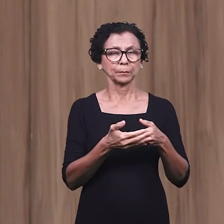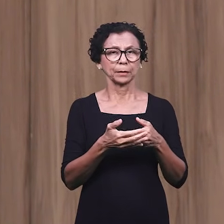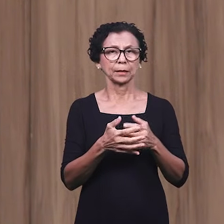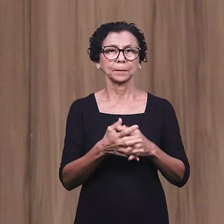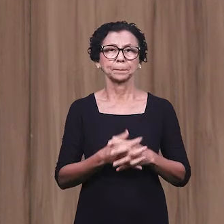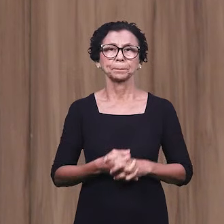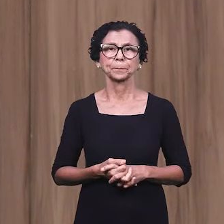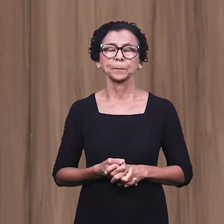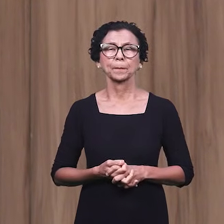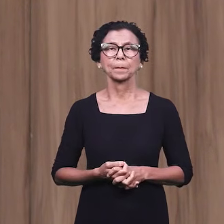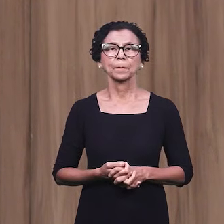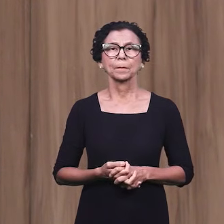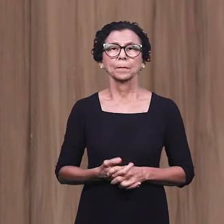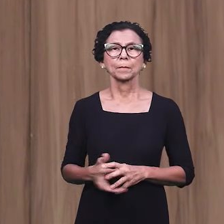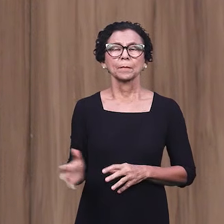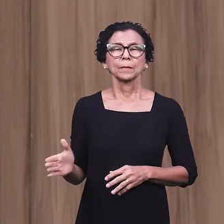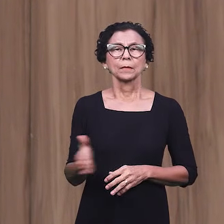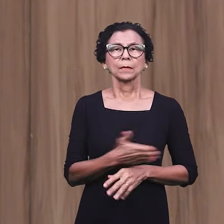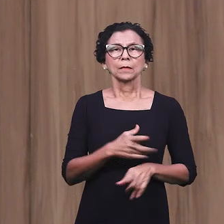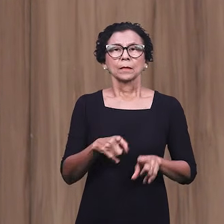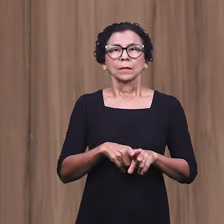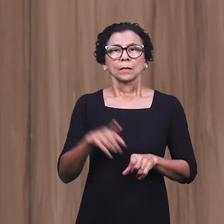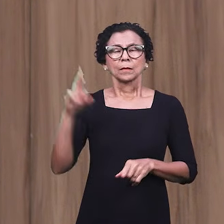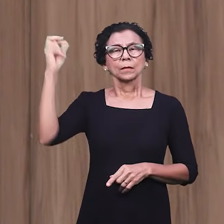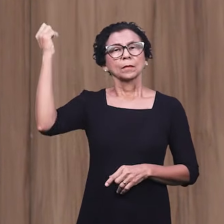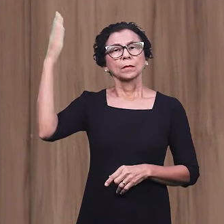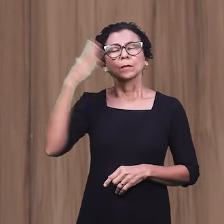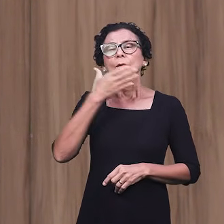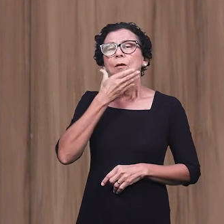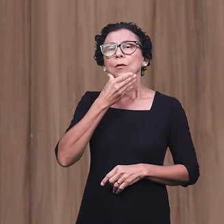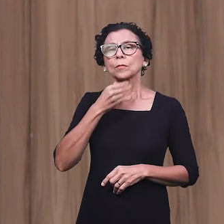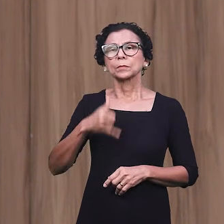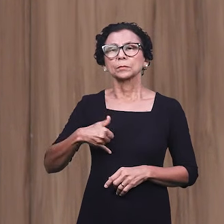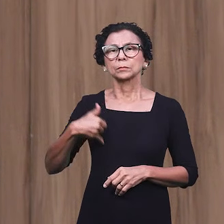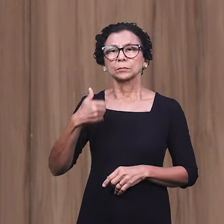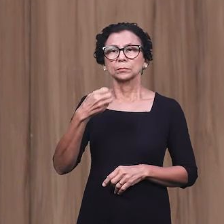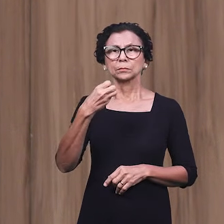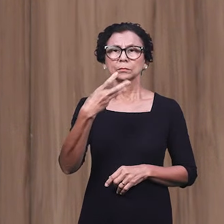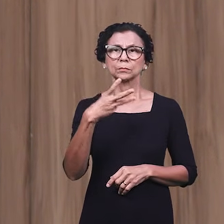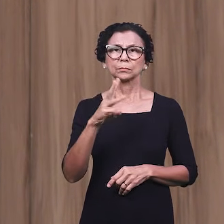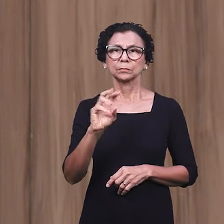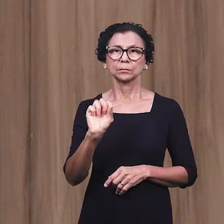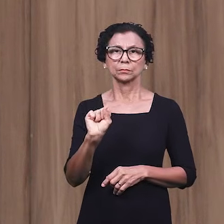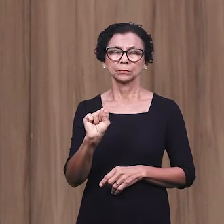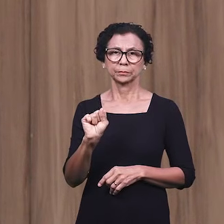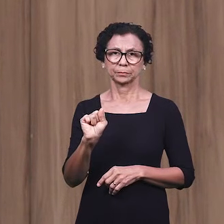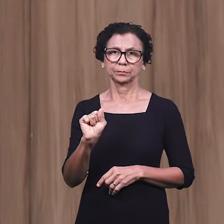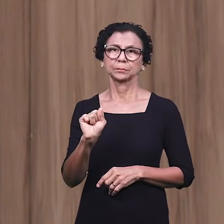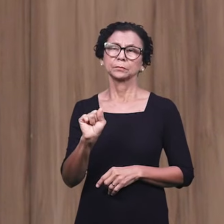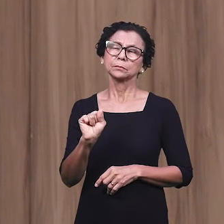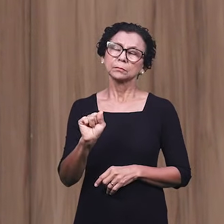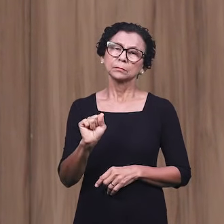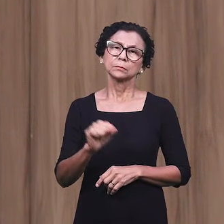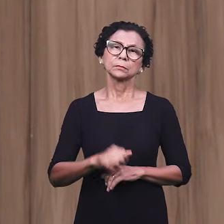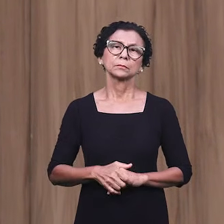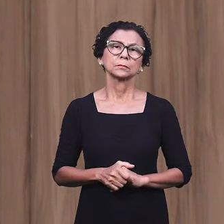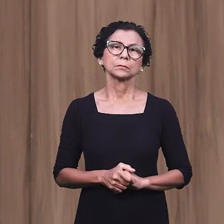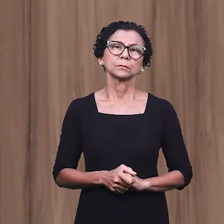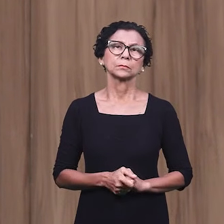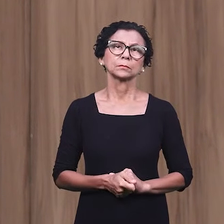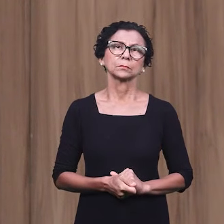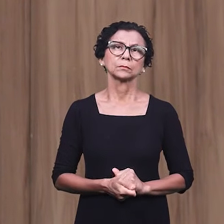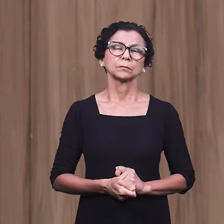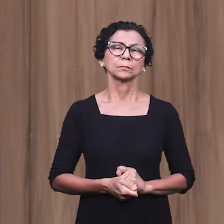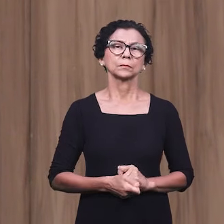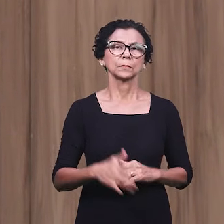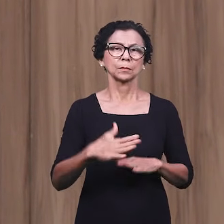adquirir material. Ele procurou um conhecido pedindo-lhe ajuda, mas esse amigo não pôde ajudá-lo. E um familiar enviou o